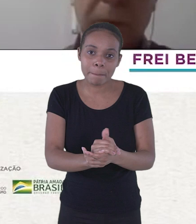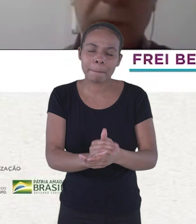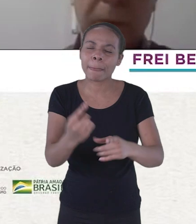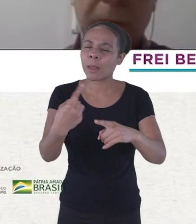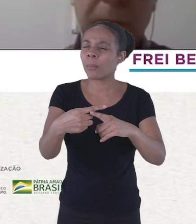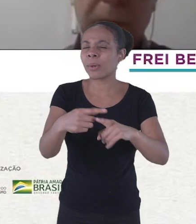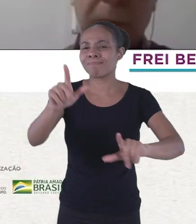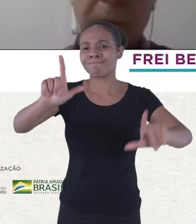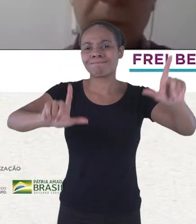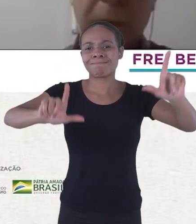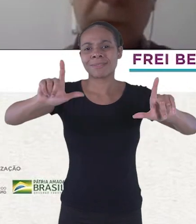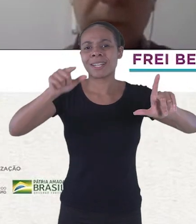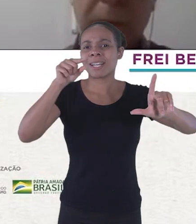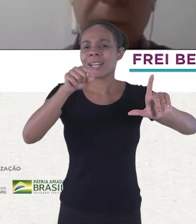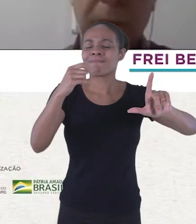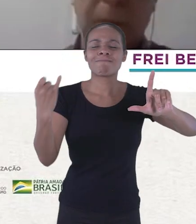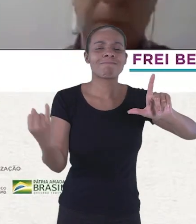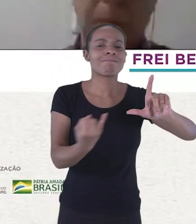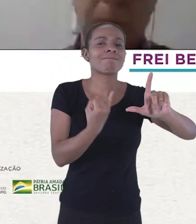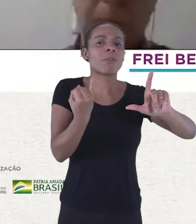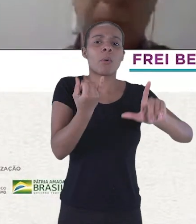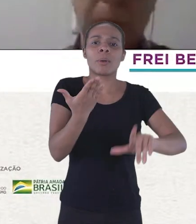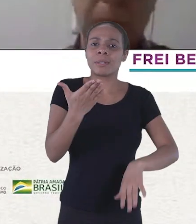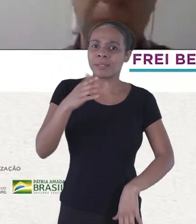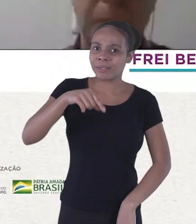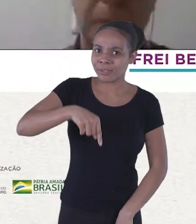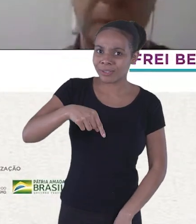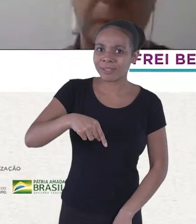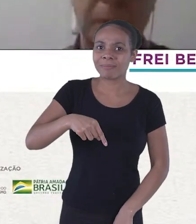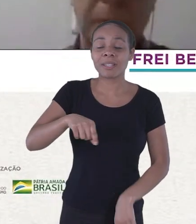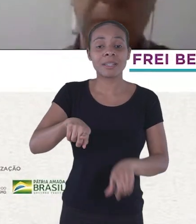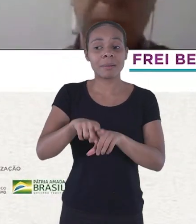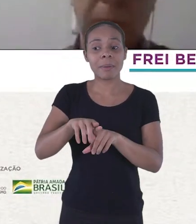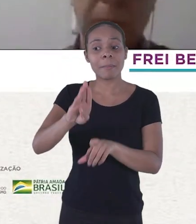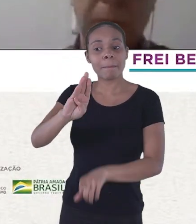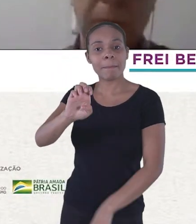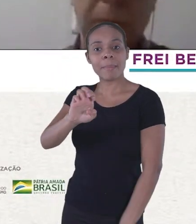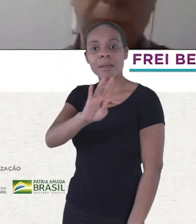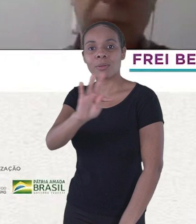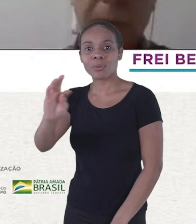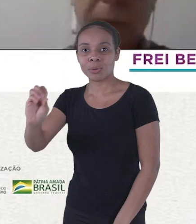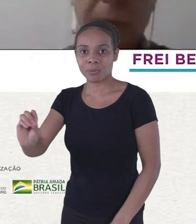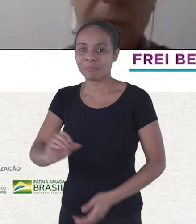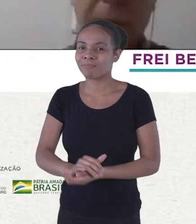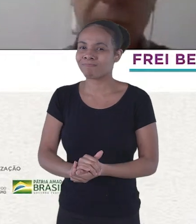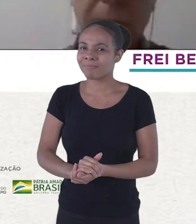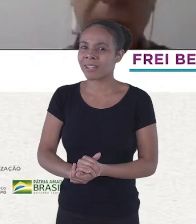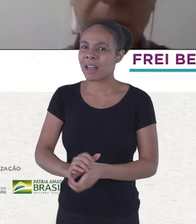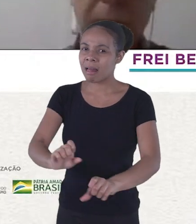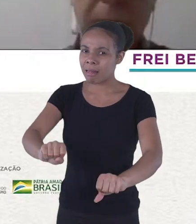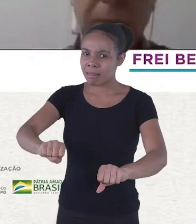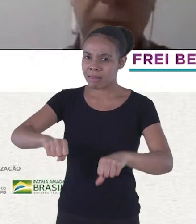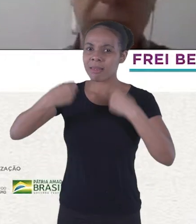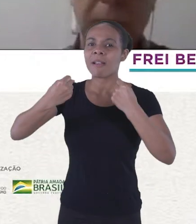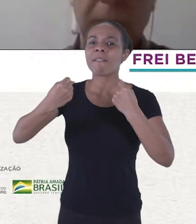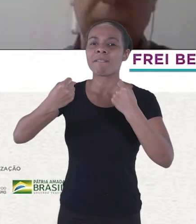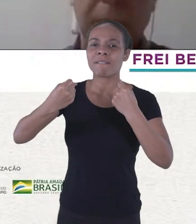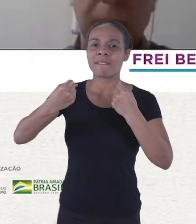canal muito importante, porque o Beto é um defensor, desses valores,